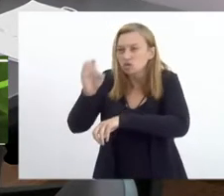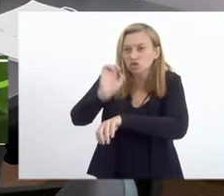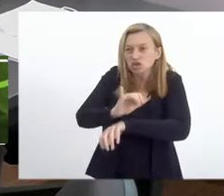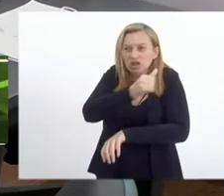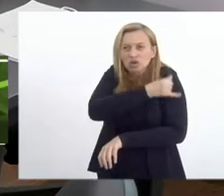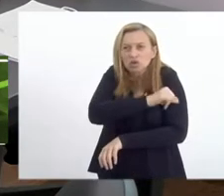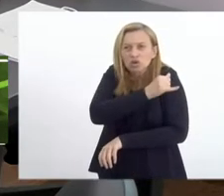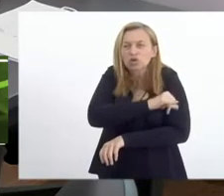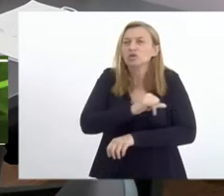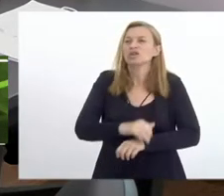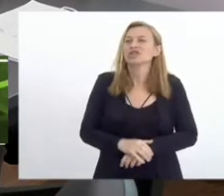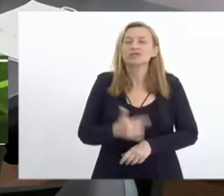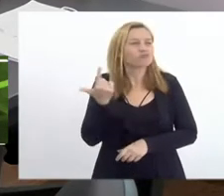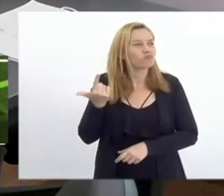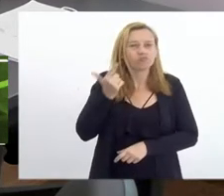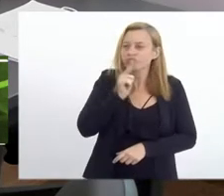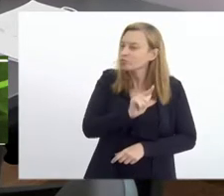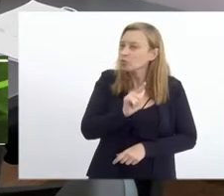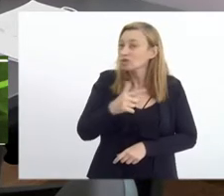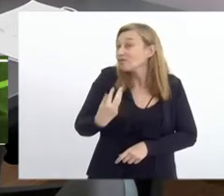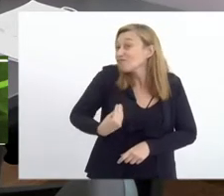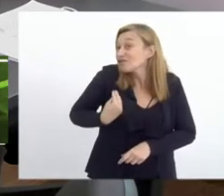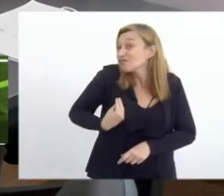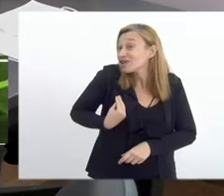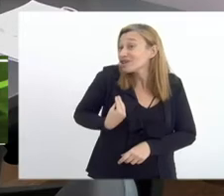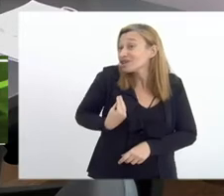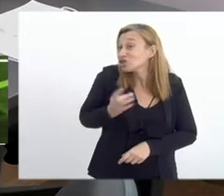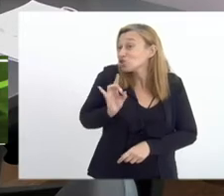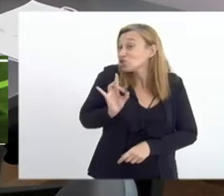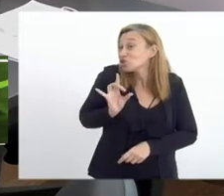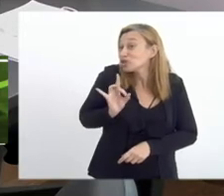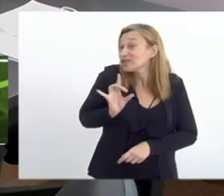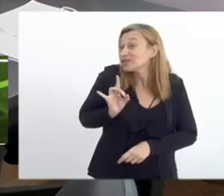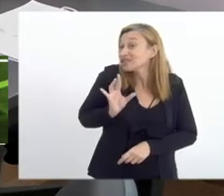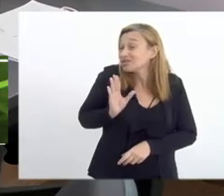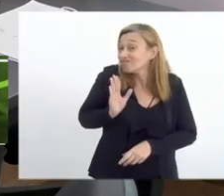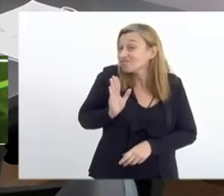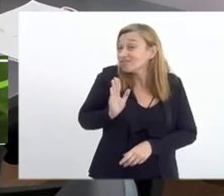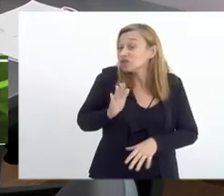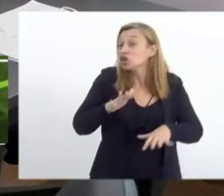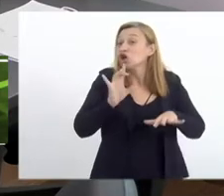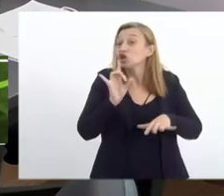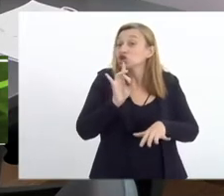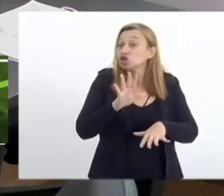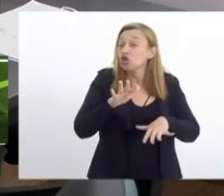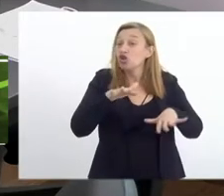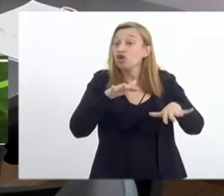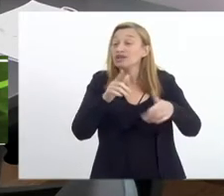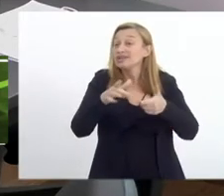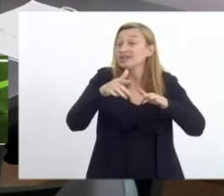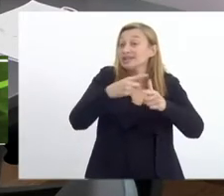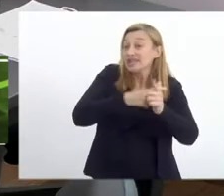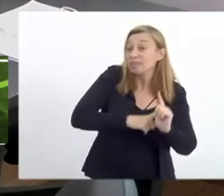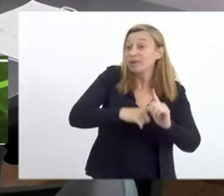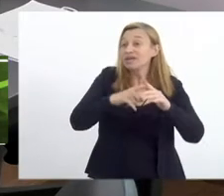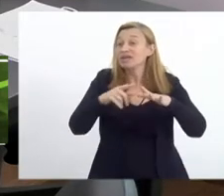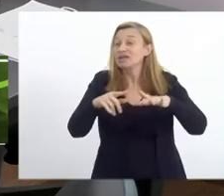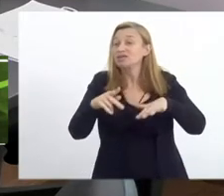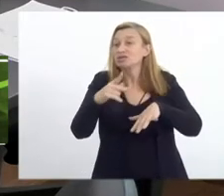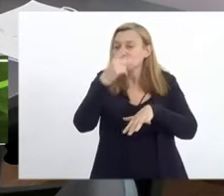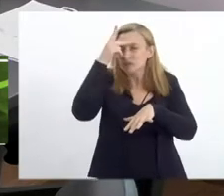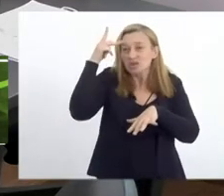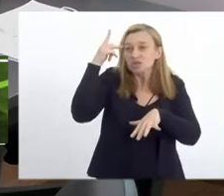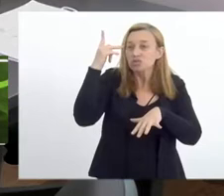Rio, eles não conseguem sobreviver apenas de movimentação de passageiros. Então é